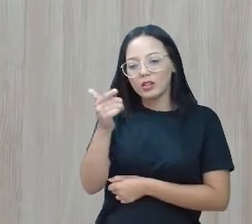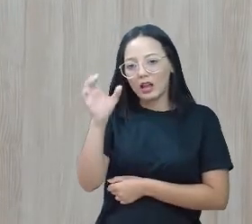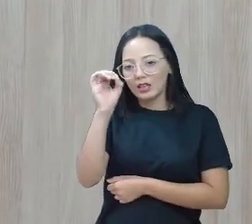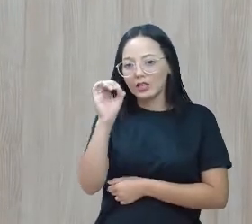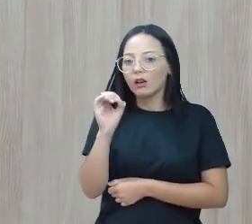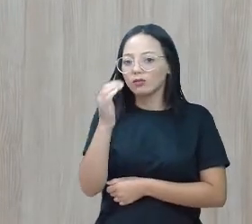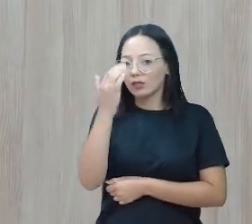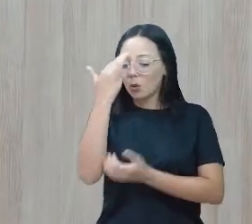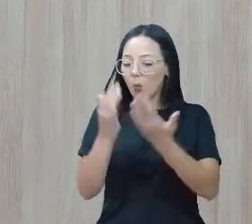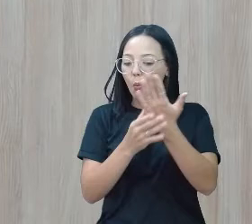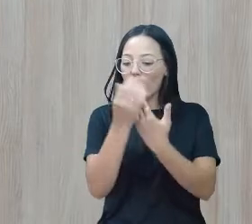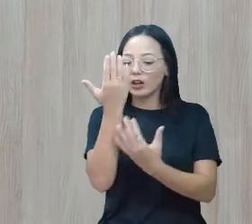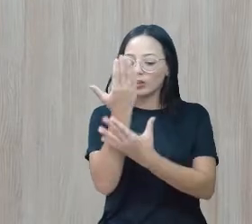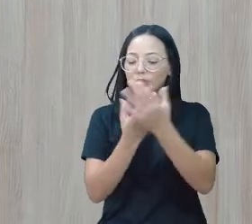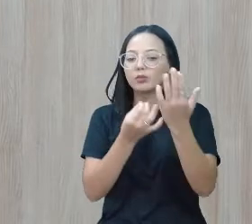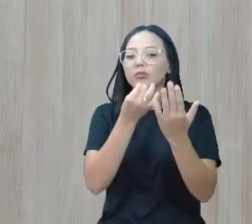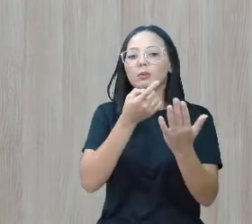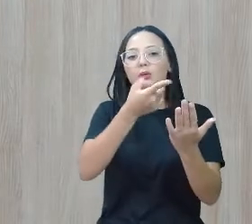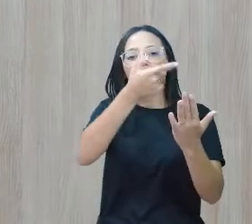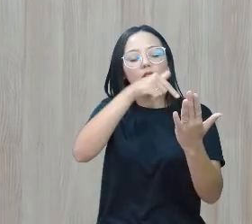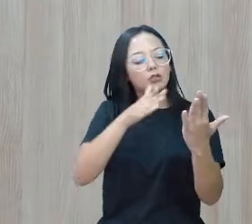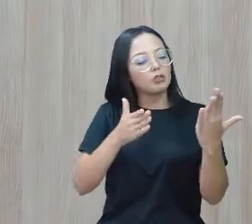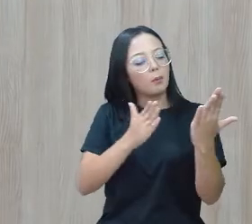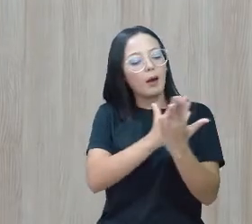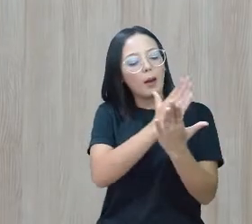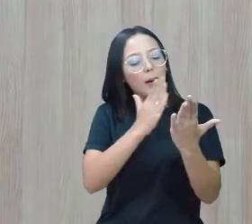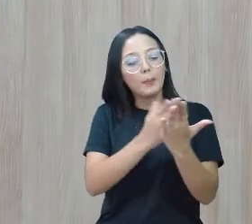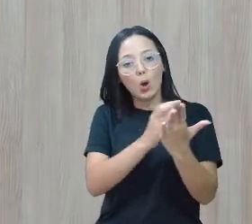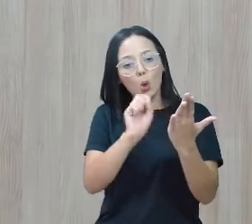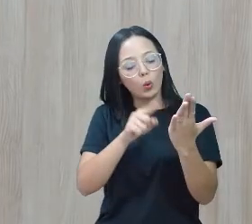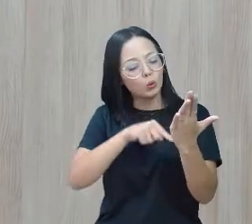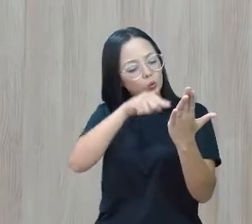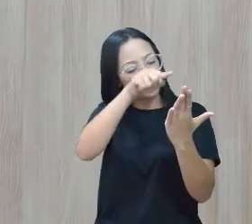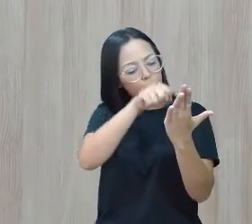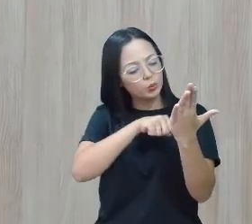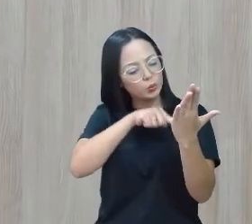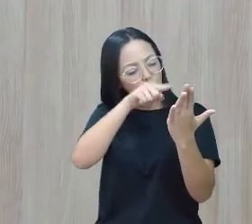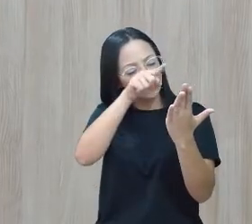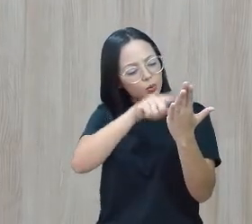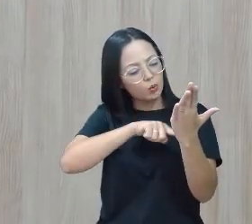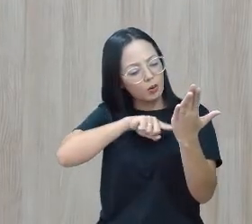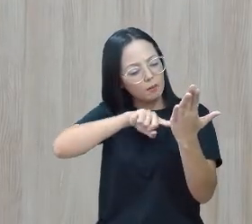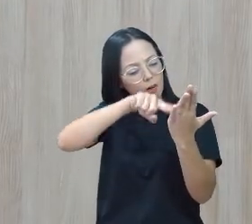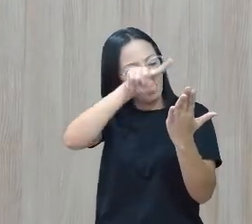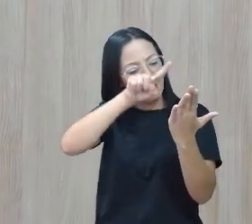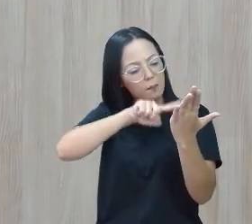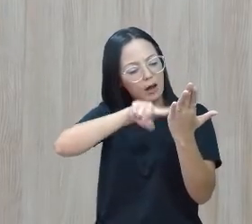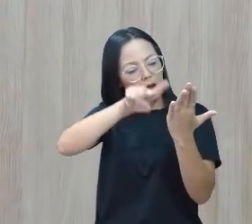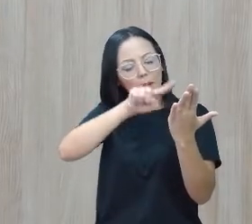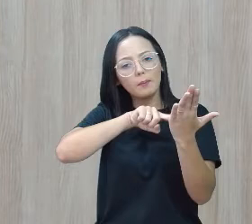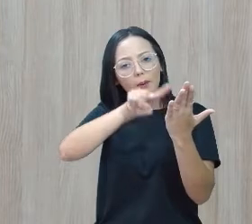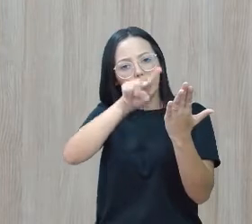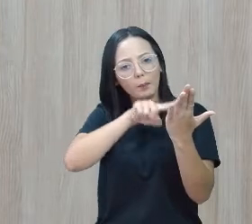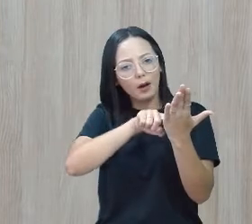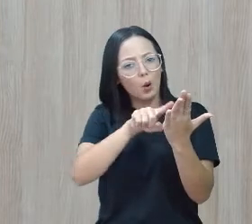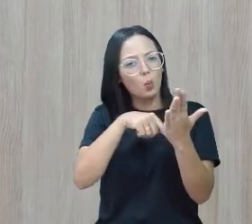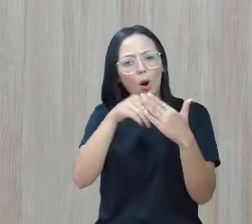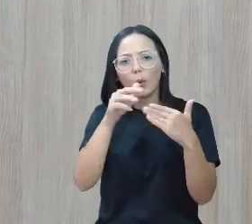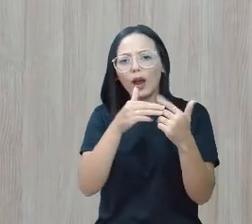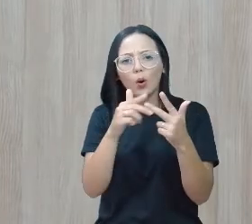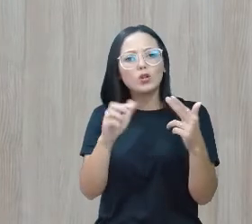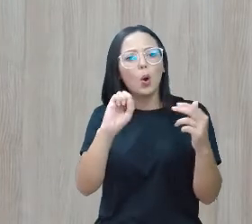mãos. Então, quando você está folheando um livro, ou você está dedilhando, não é? Um instrumento de